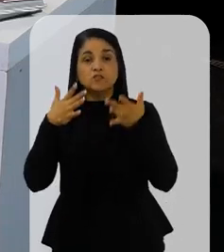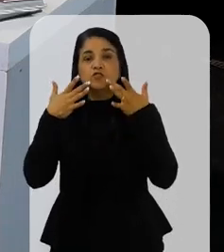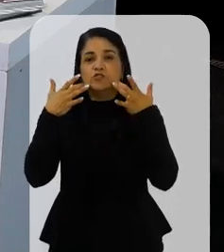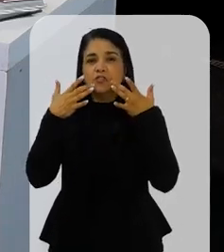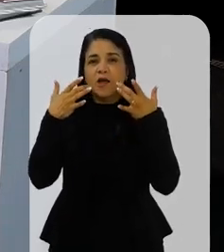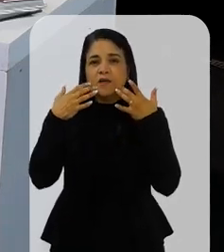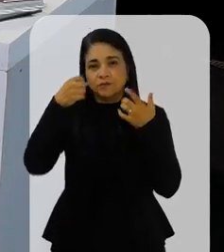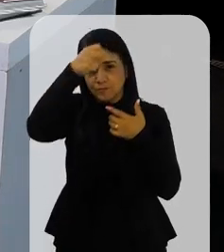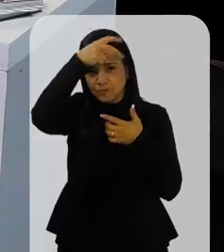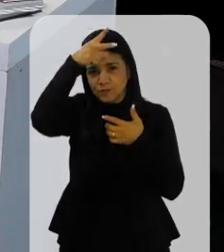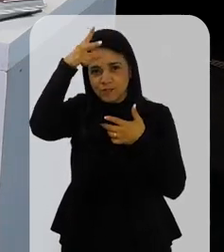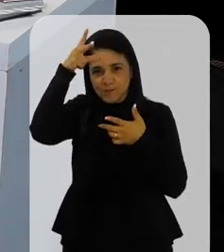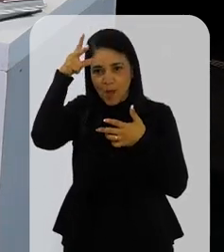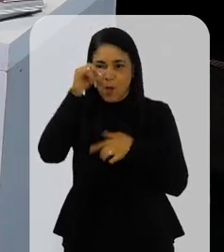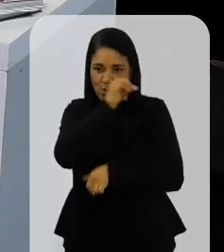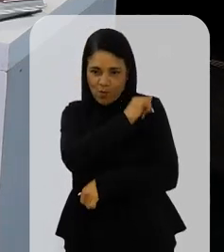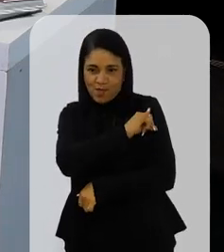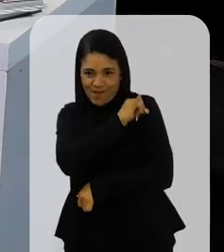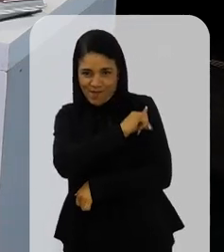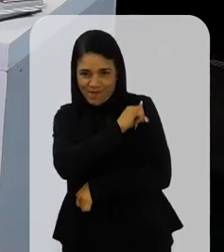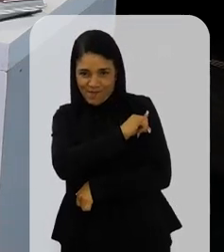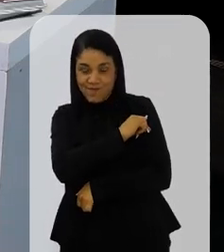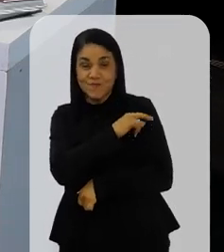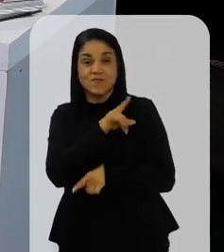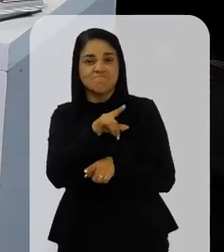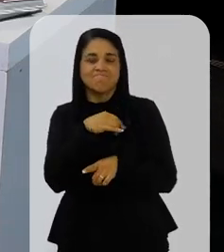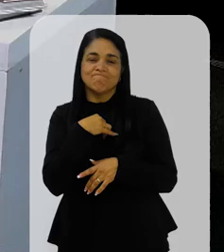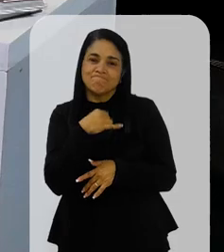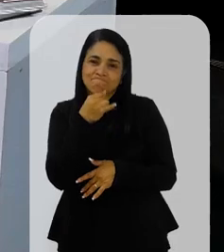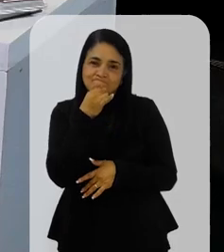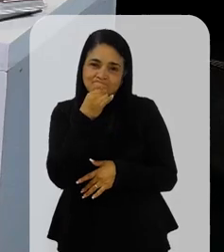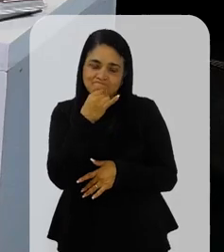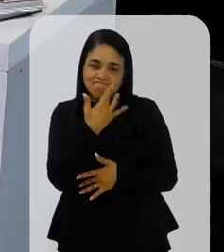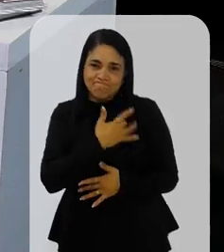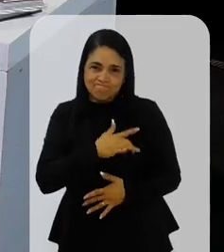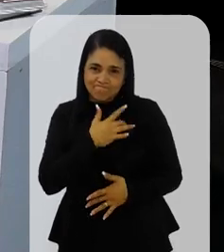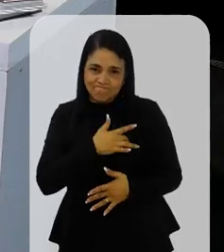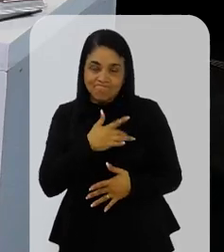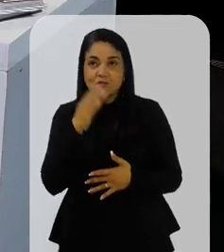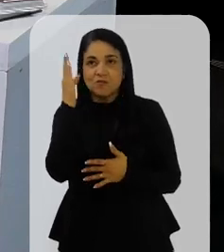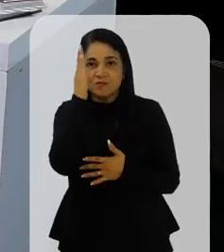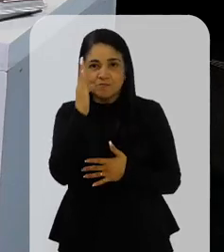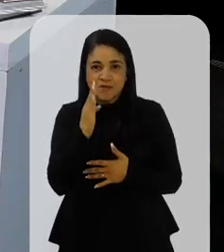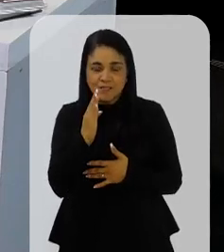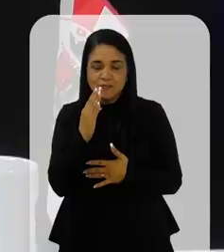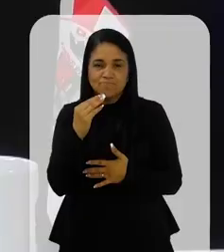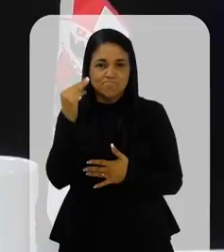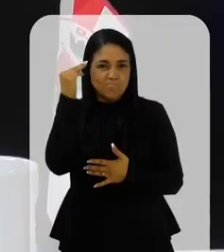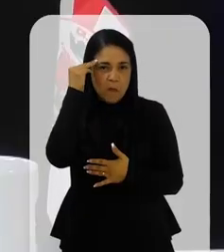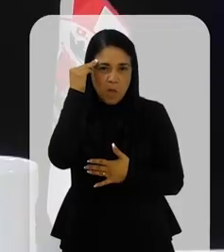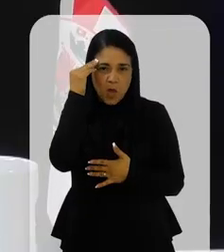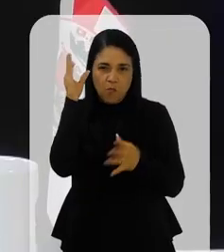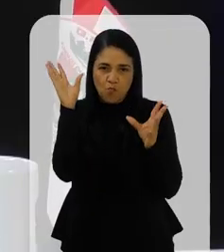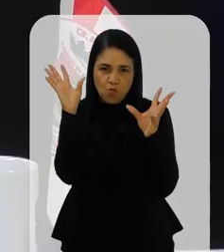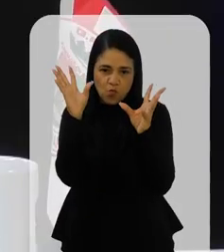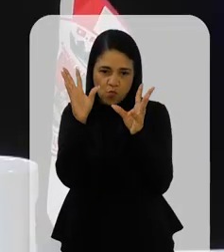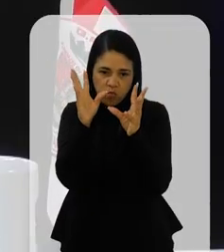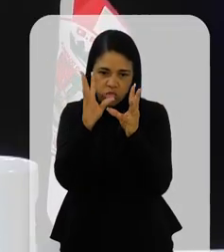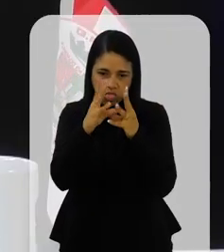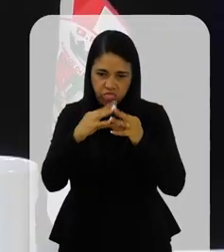Municipal do Rio de Janeiro, Teatro Municipal, é o templo, né, da cultura. Entendeu? Pena que, infelizmente, você sabe que o nosso país é curto de